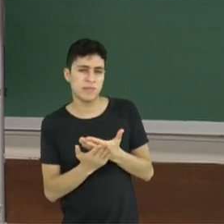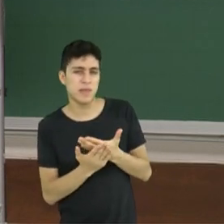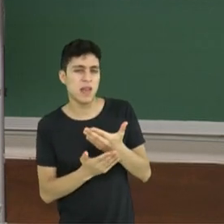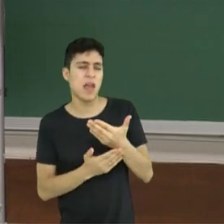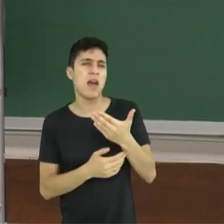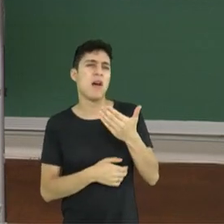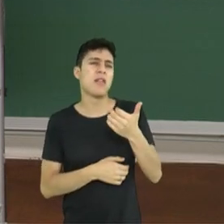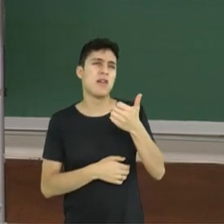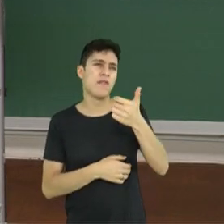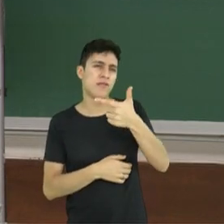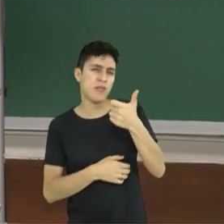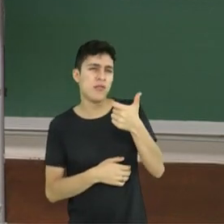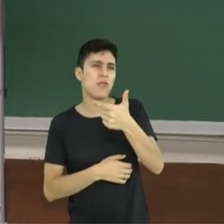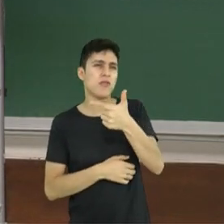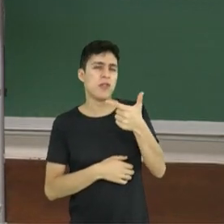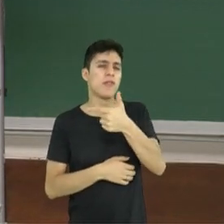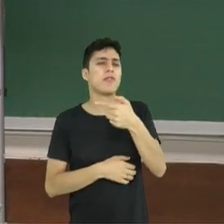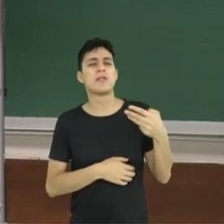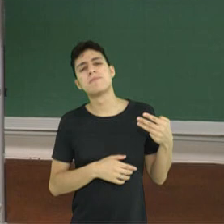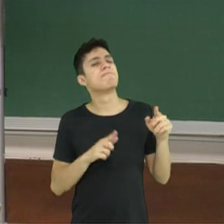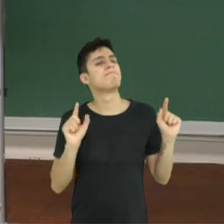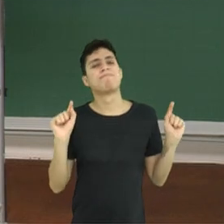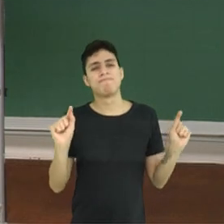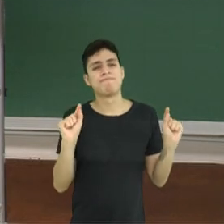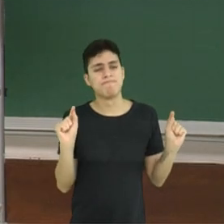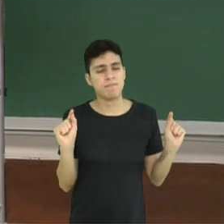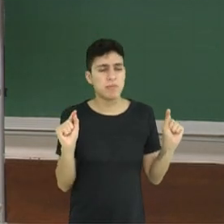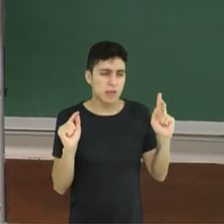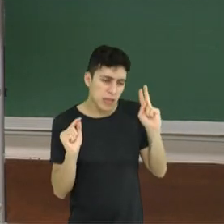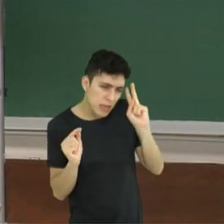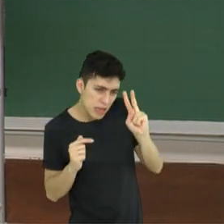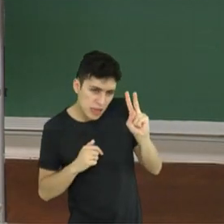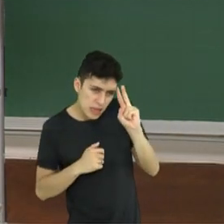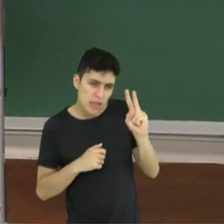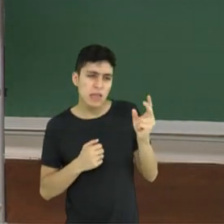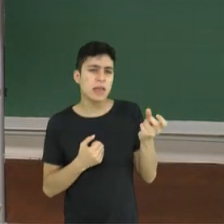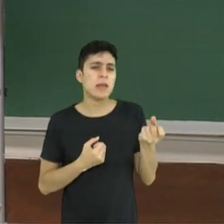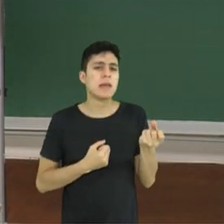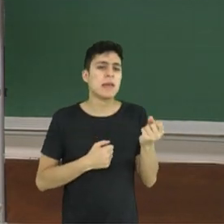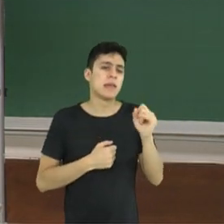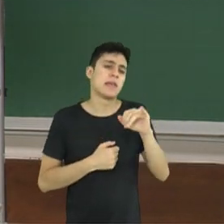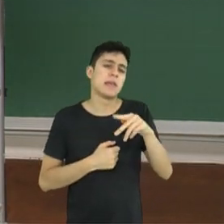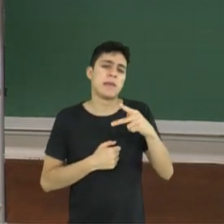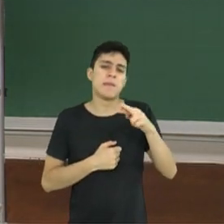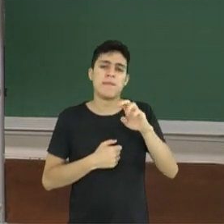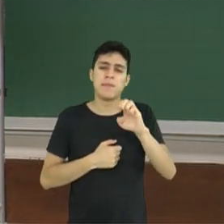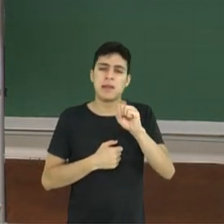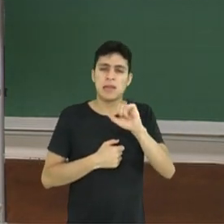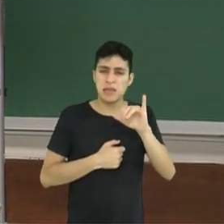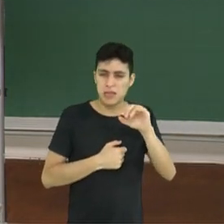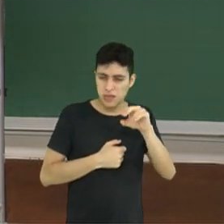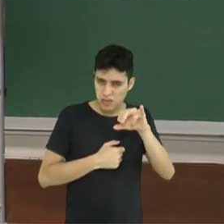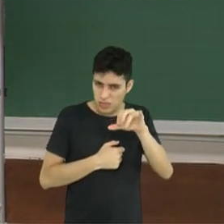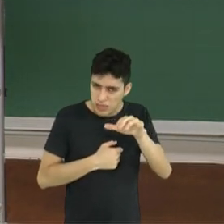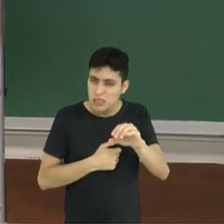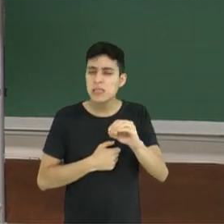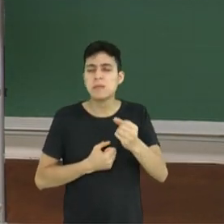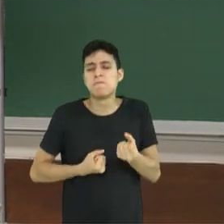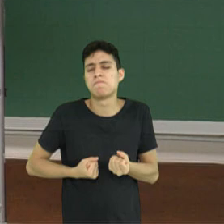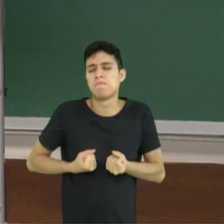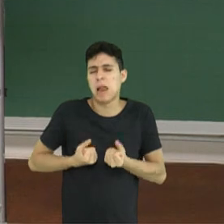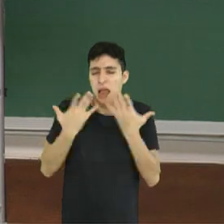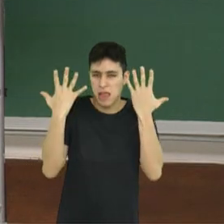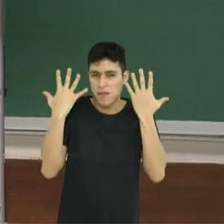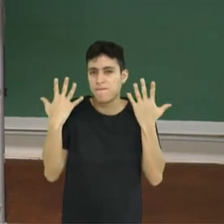21 22 23 mais ou menos né que teve lá o Impressionismo pós-impressionismo né a gente teve o realismo esconde